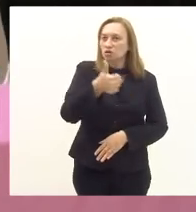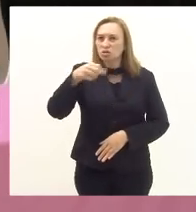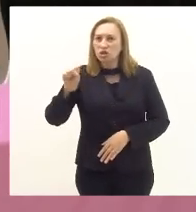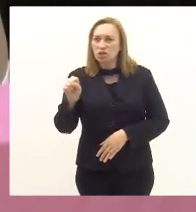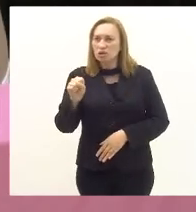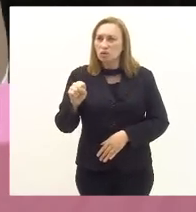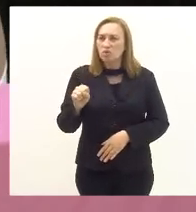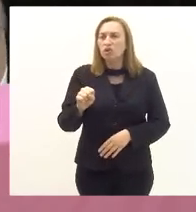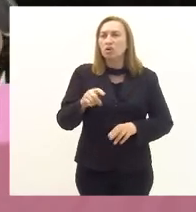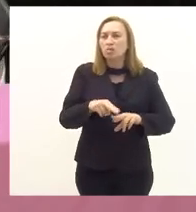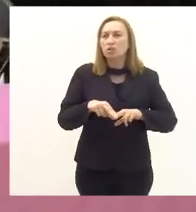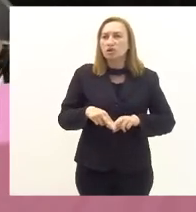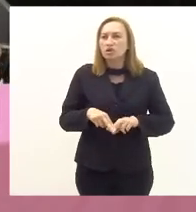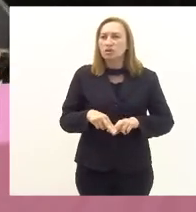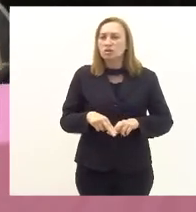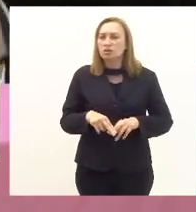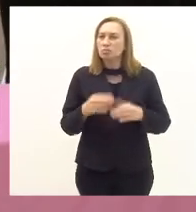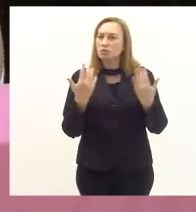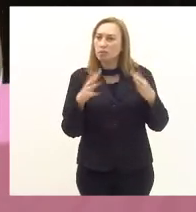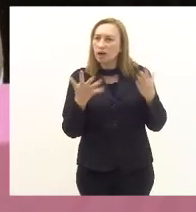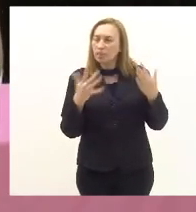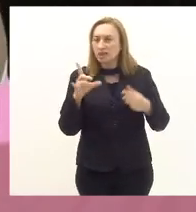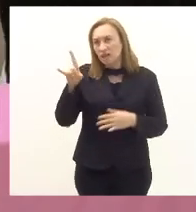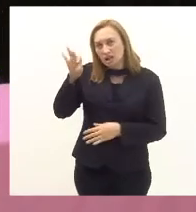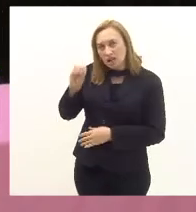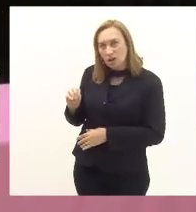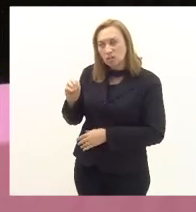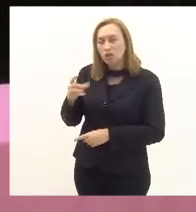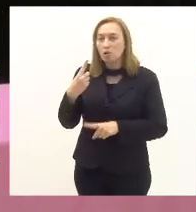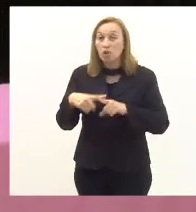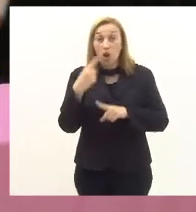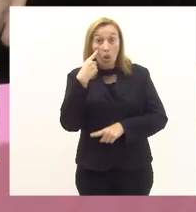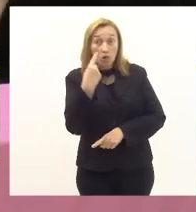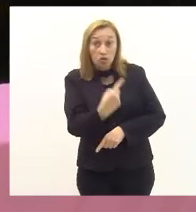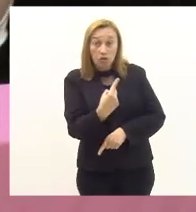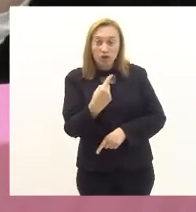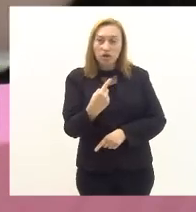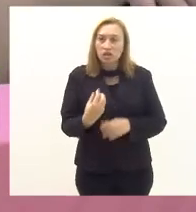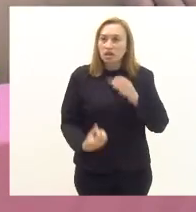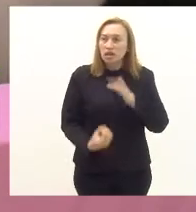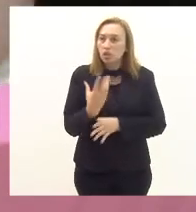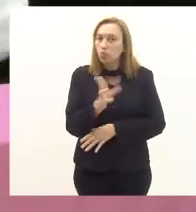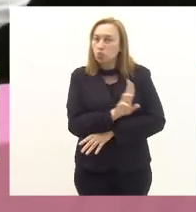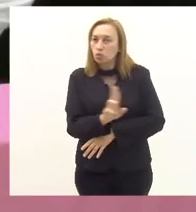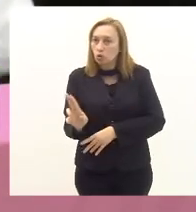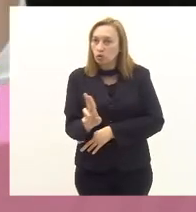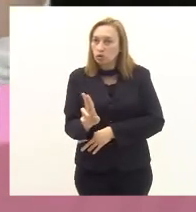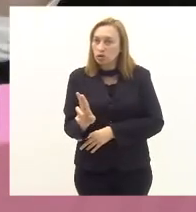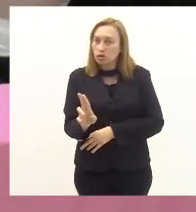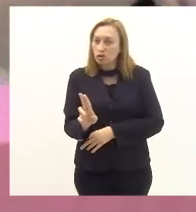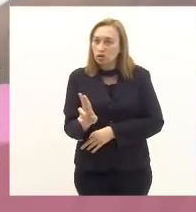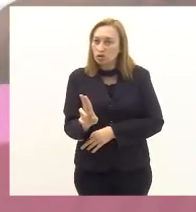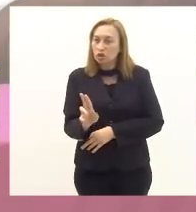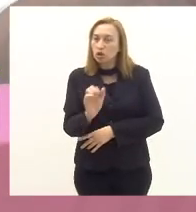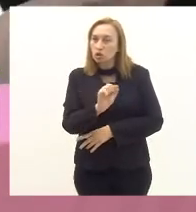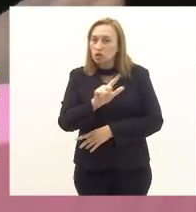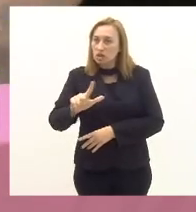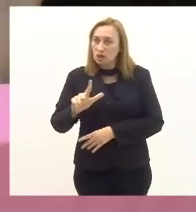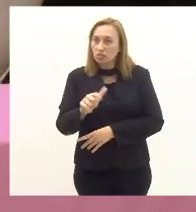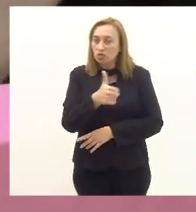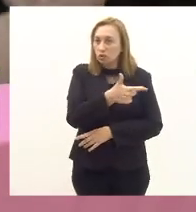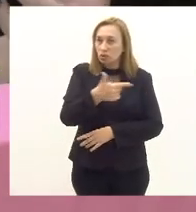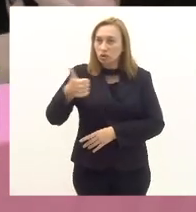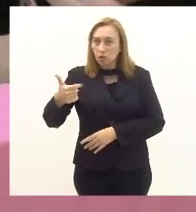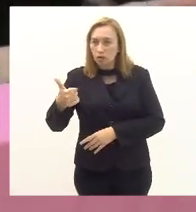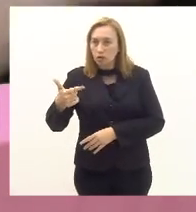Por isso que eu dei tanta razão ao Cláudio Nascimento, porque eu vi, a gente criou o nome, né, um nome social em 2012, quando